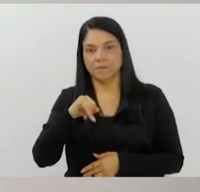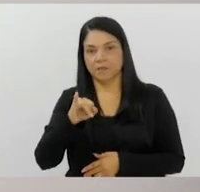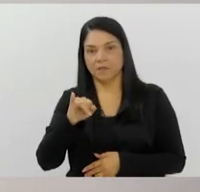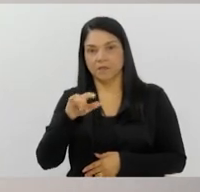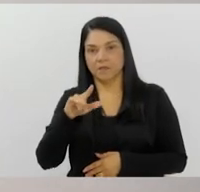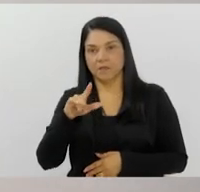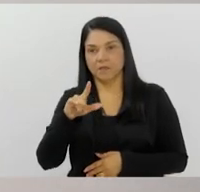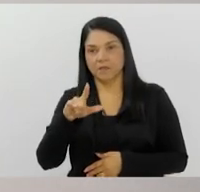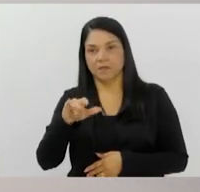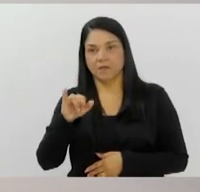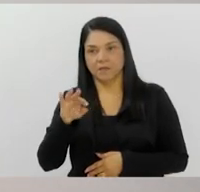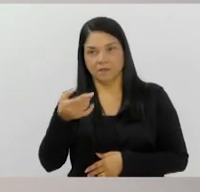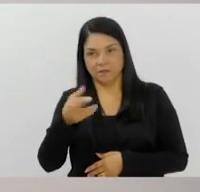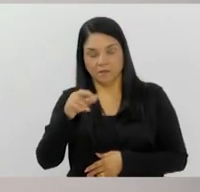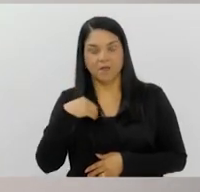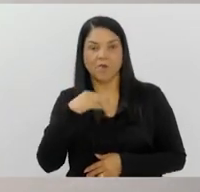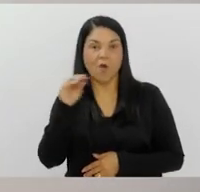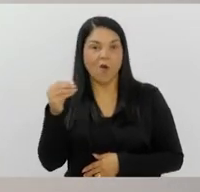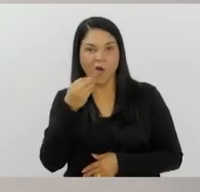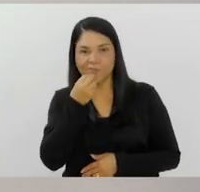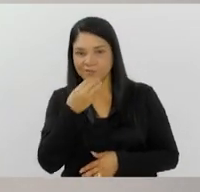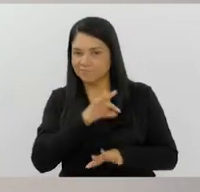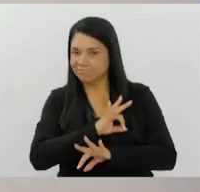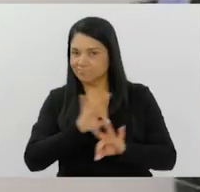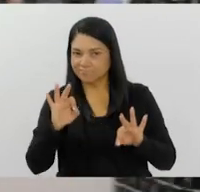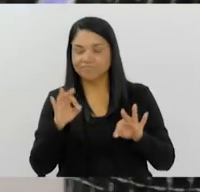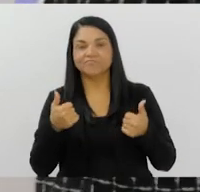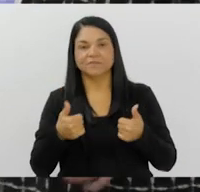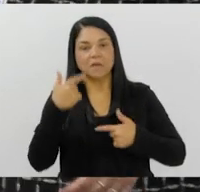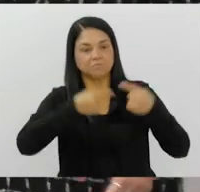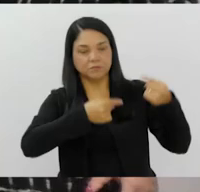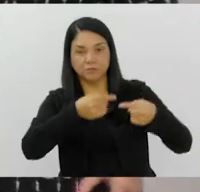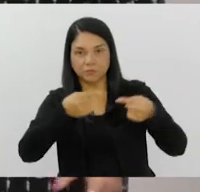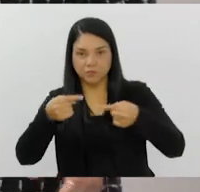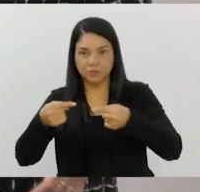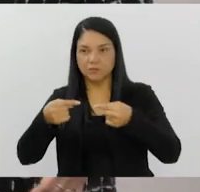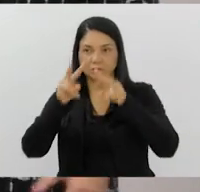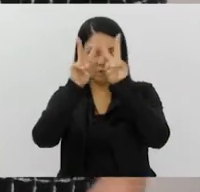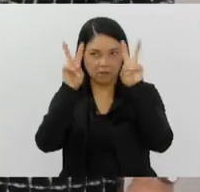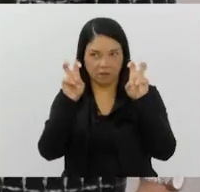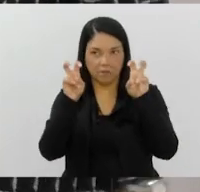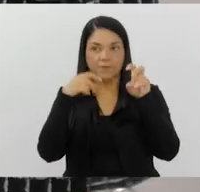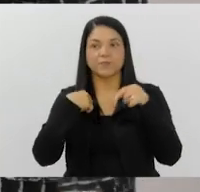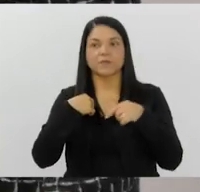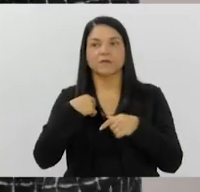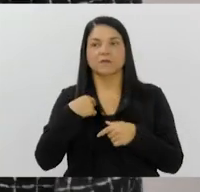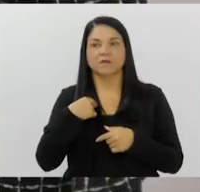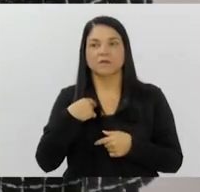Nossa estar aqui para poder debater sobre esse assunto e nós também